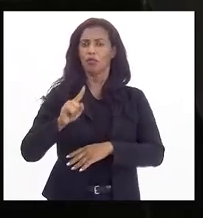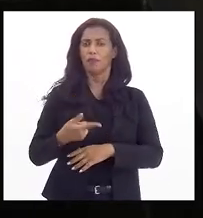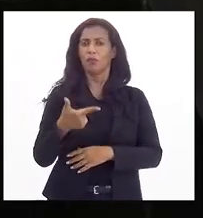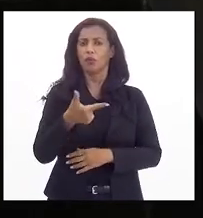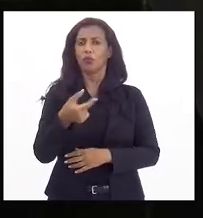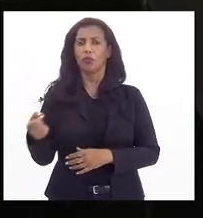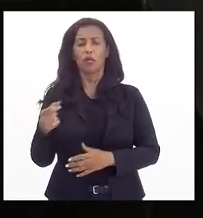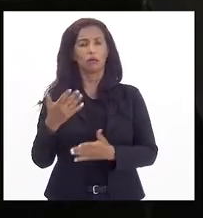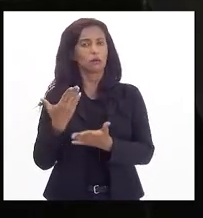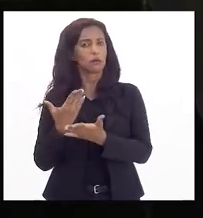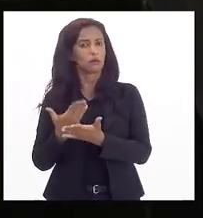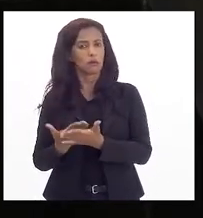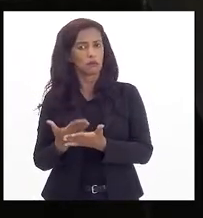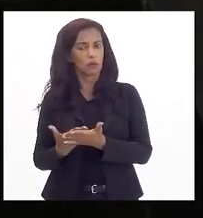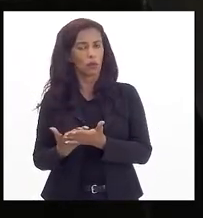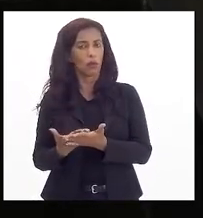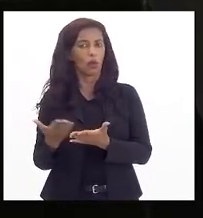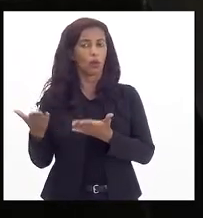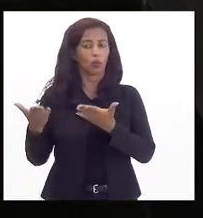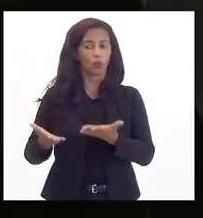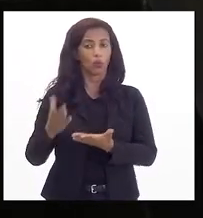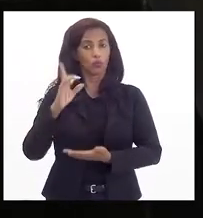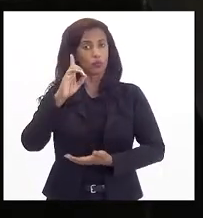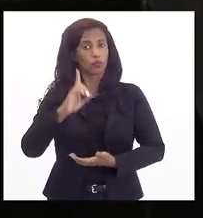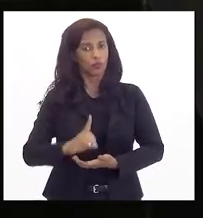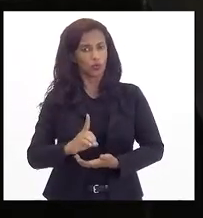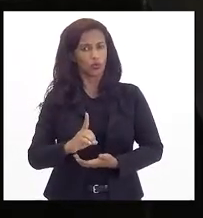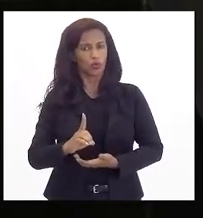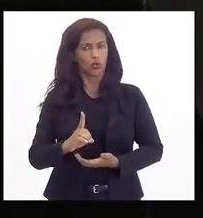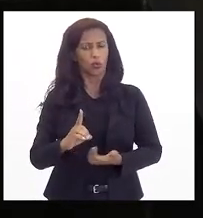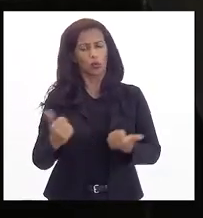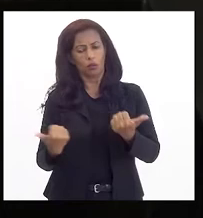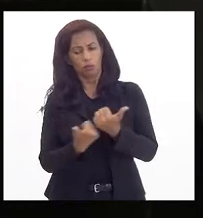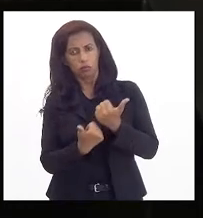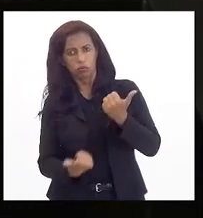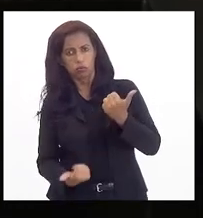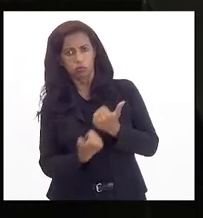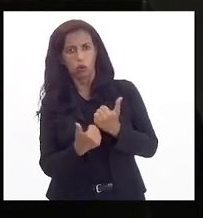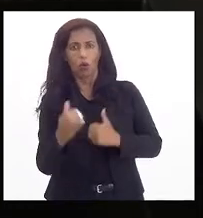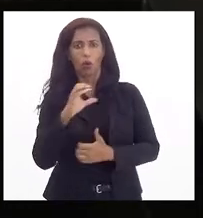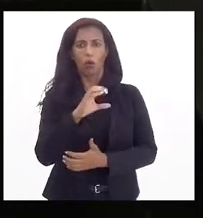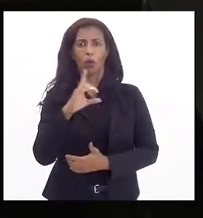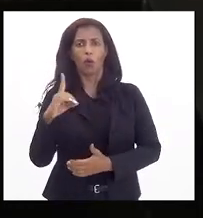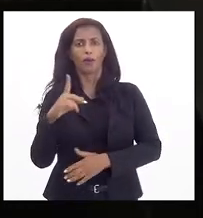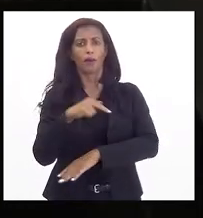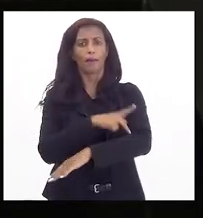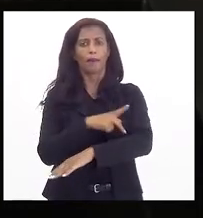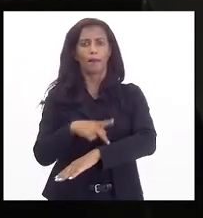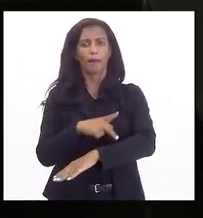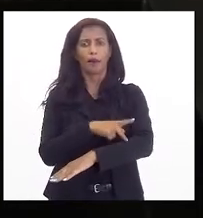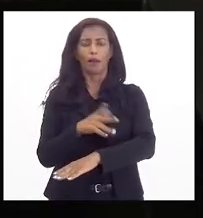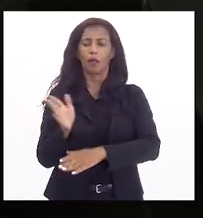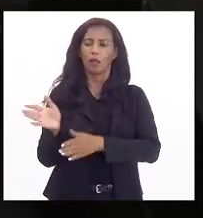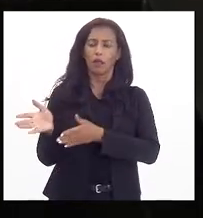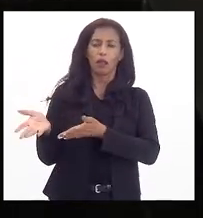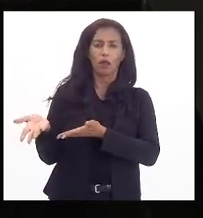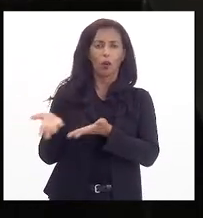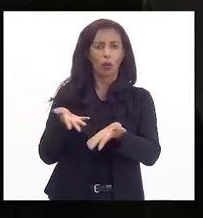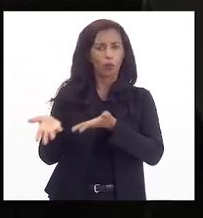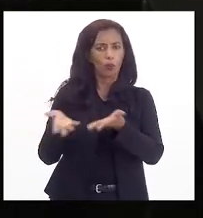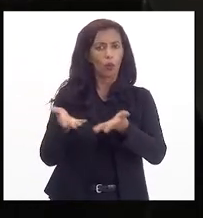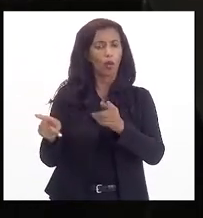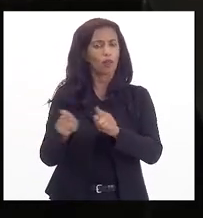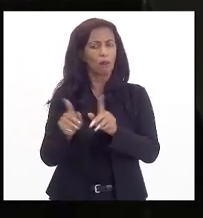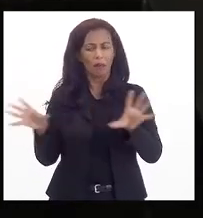1.200 escolas, cujos diretores, diretores adjuntos, coordenadores pedagógicos e orientadores educacionais que compõem a